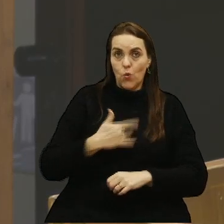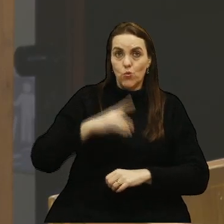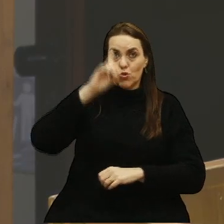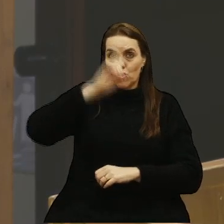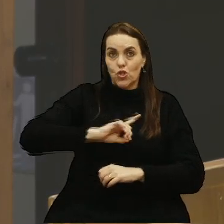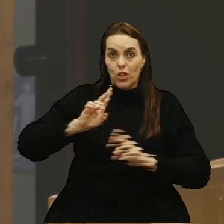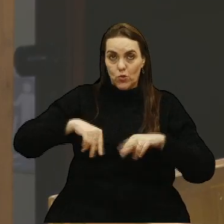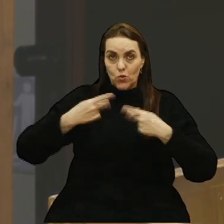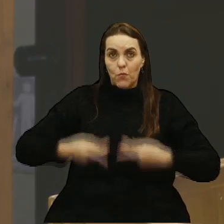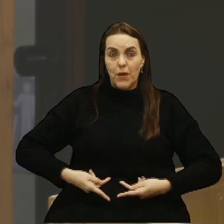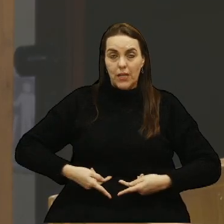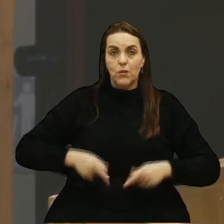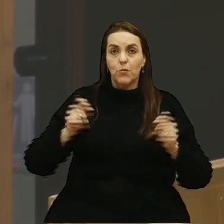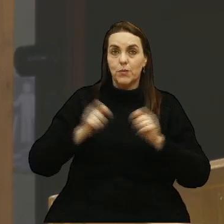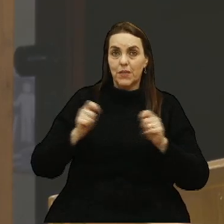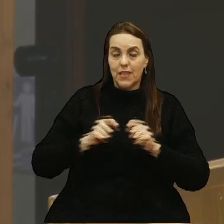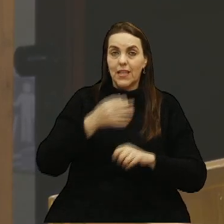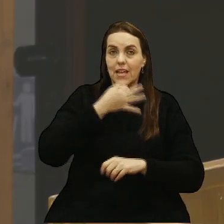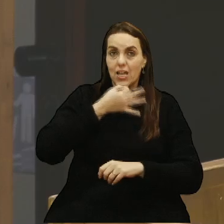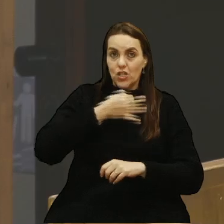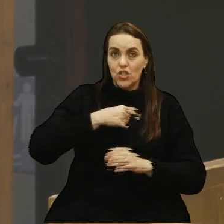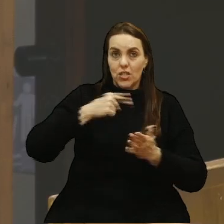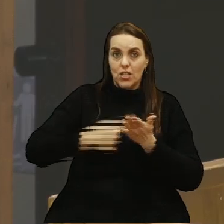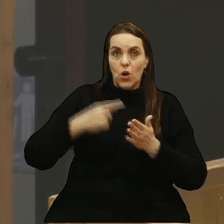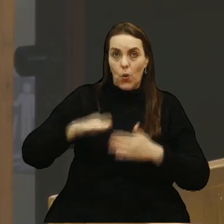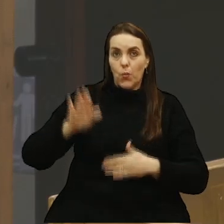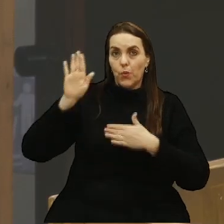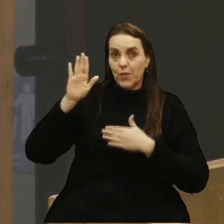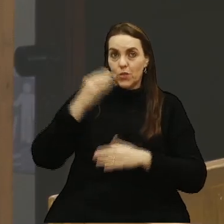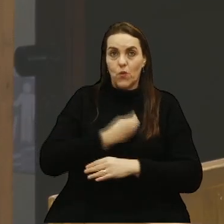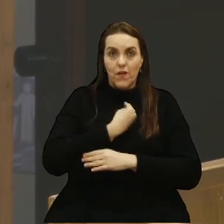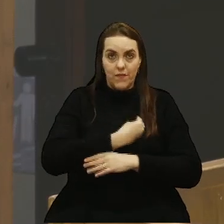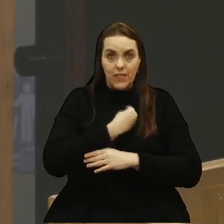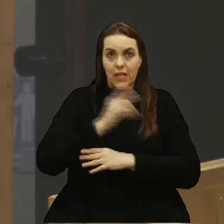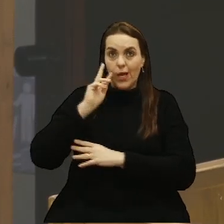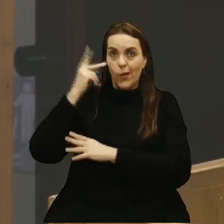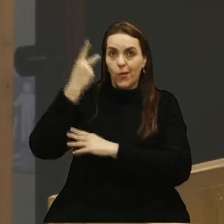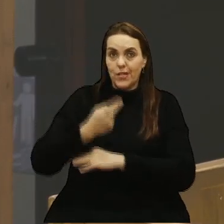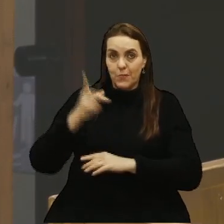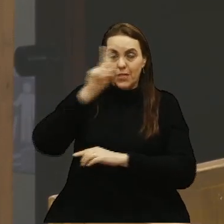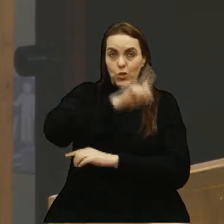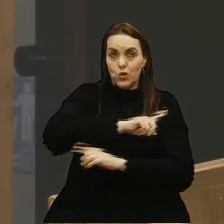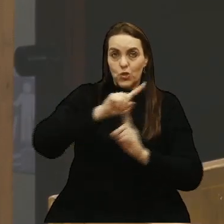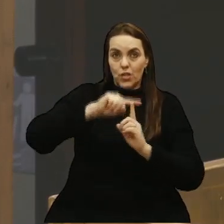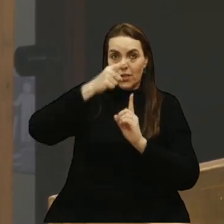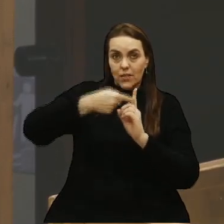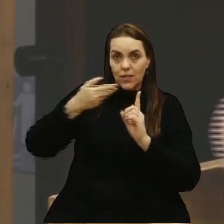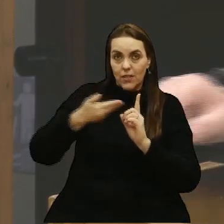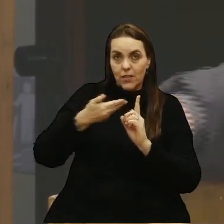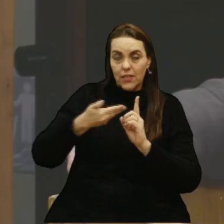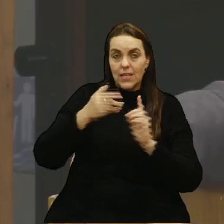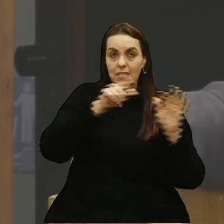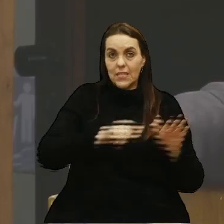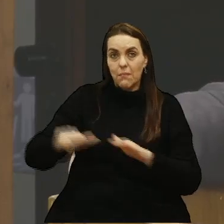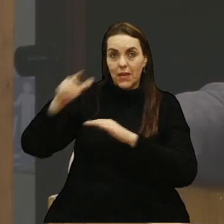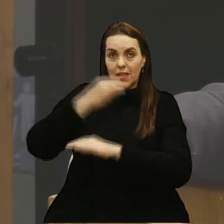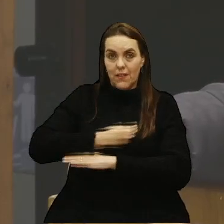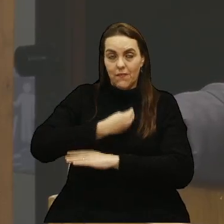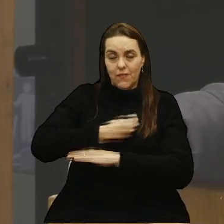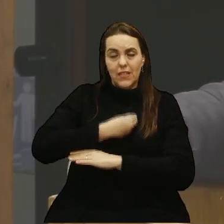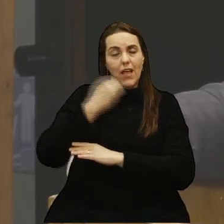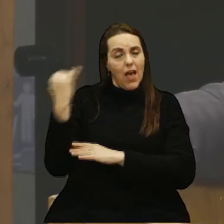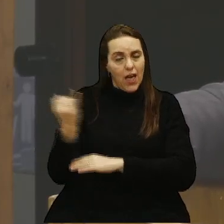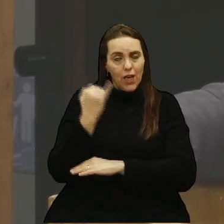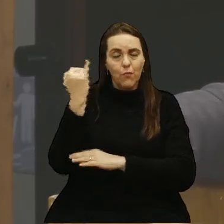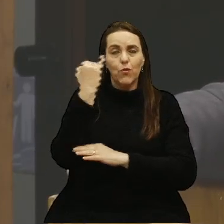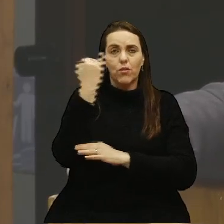Caxias do Sul se posicione como exemplo de compromisso com a vida. O reconhecimento, então, do Dia do Nascituro e da Semana da Vida é um passo importante para garantir